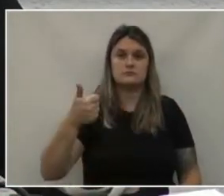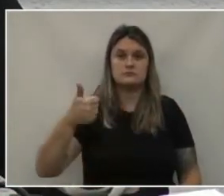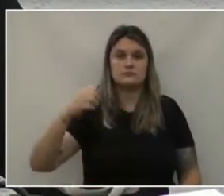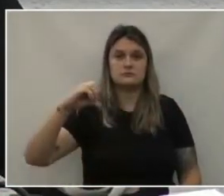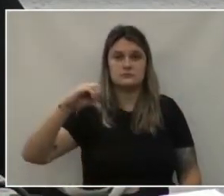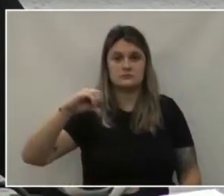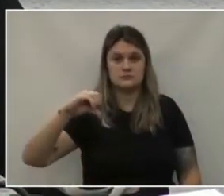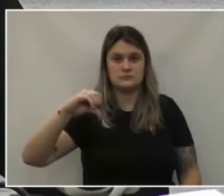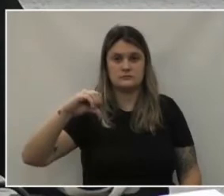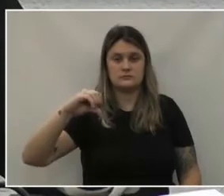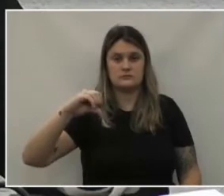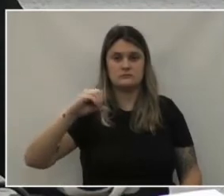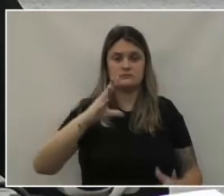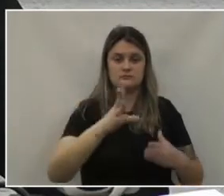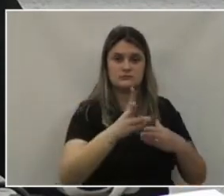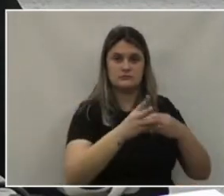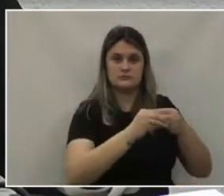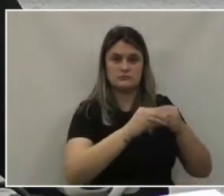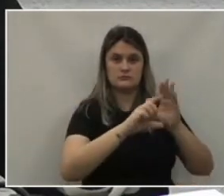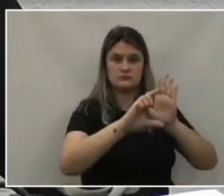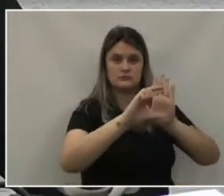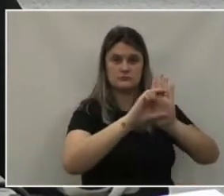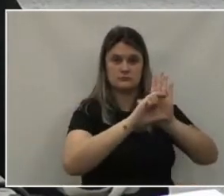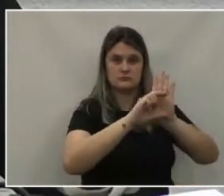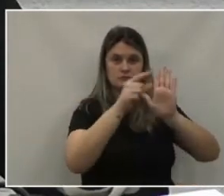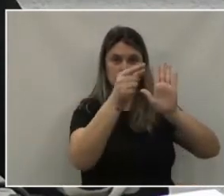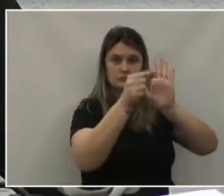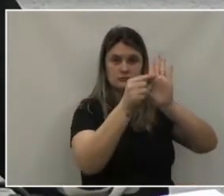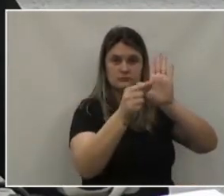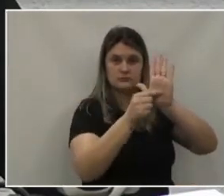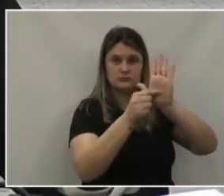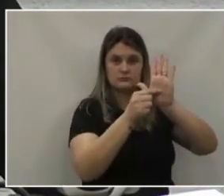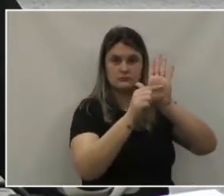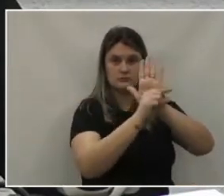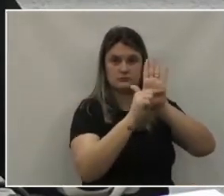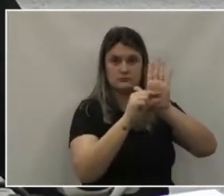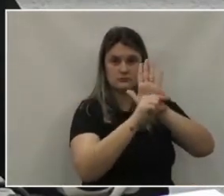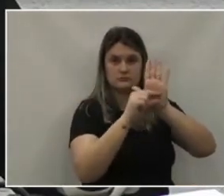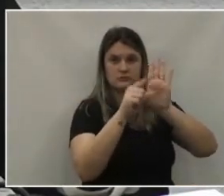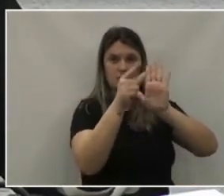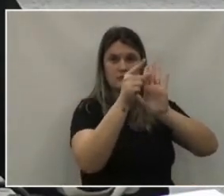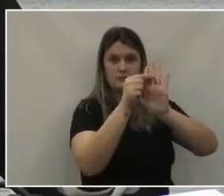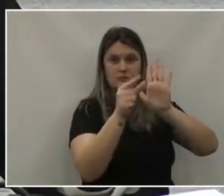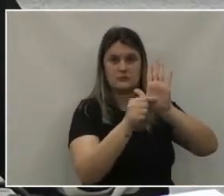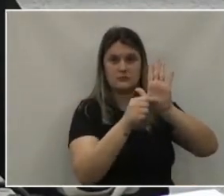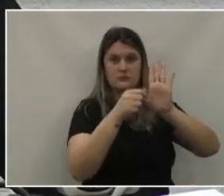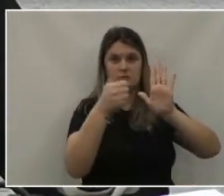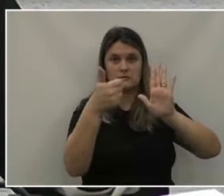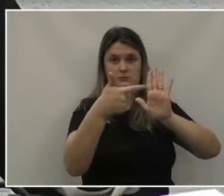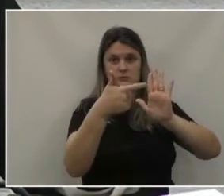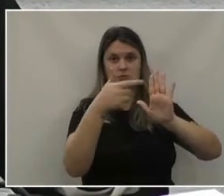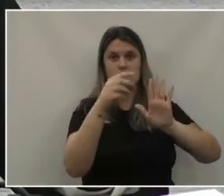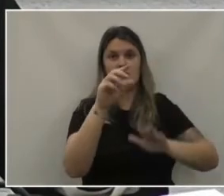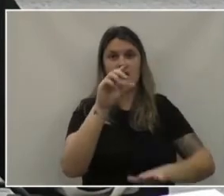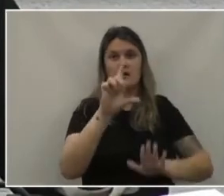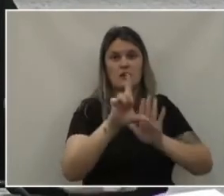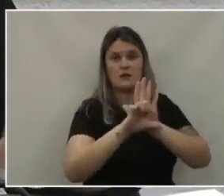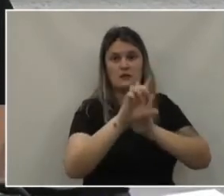37/2019. Acrescenta parágrafos, incisos e alínea ao artigo 12 da Lei número